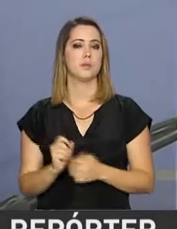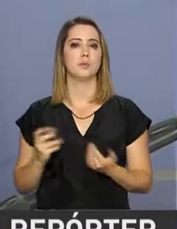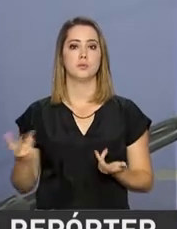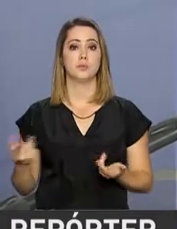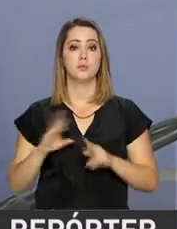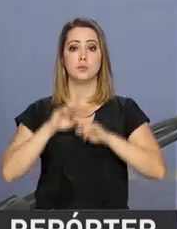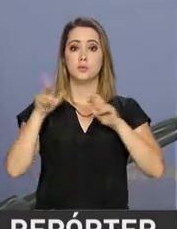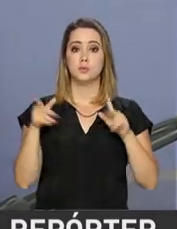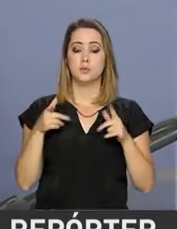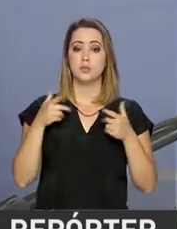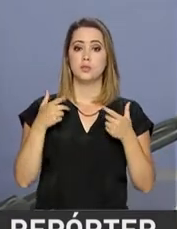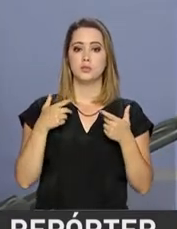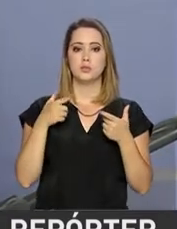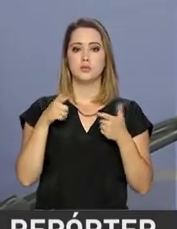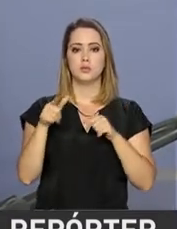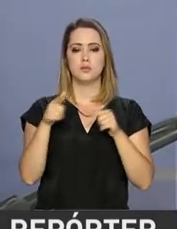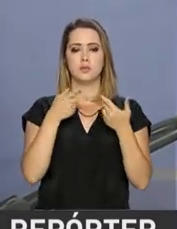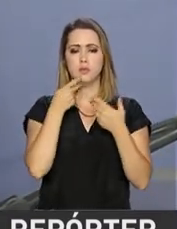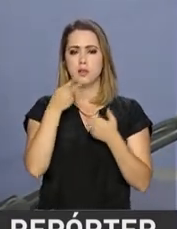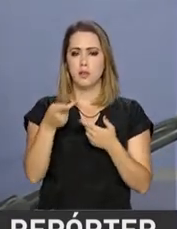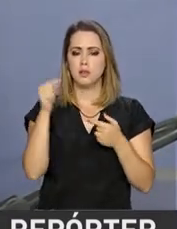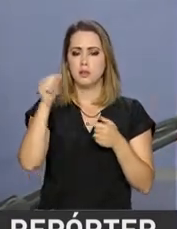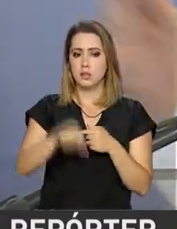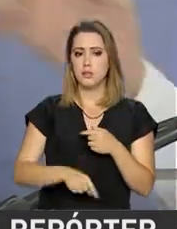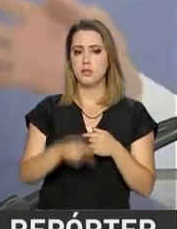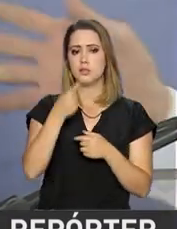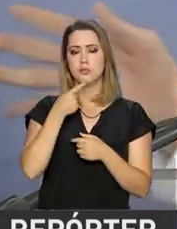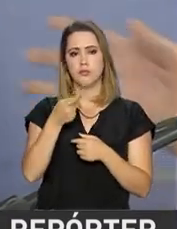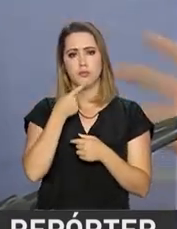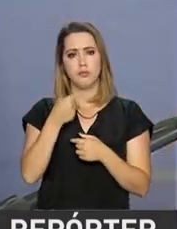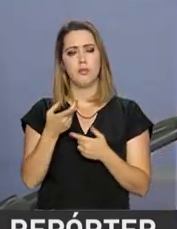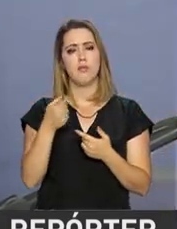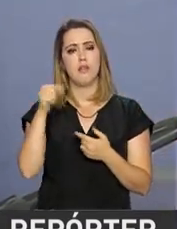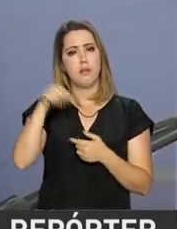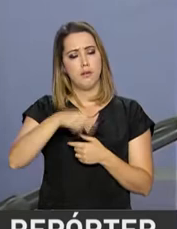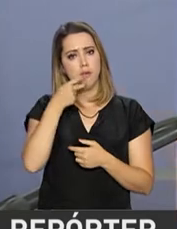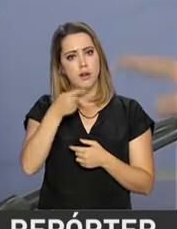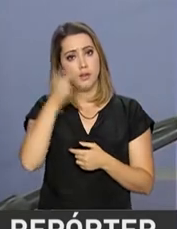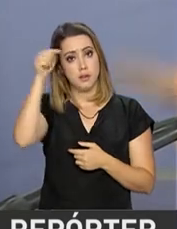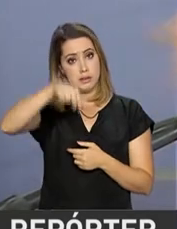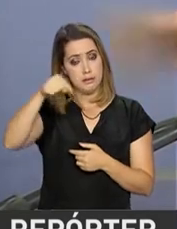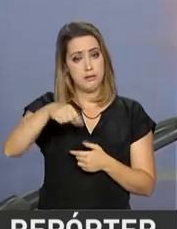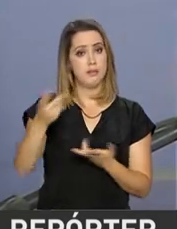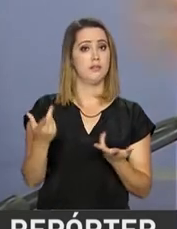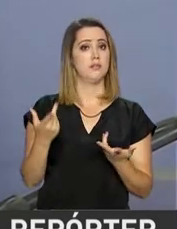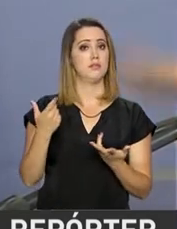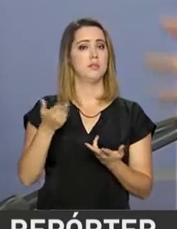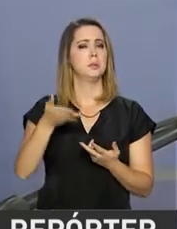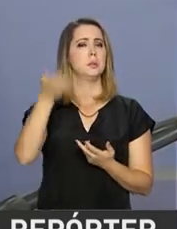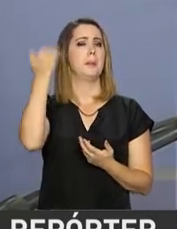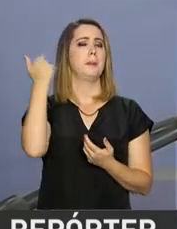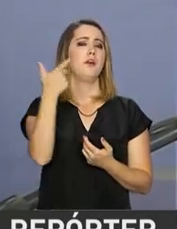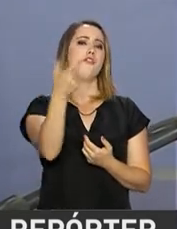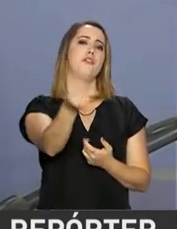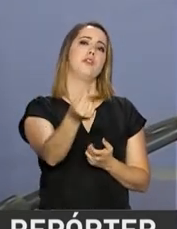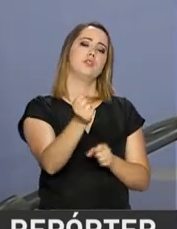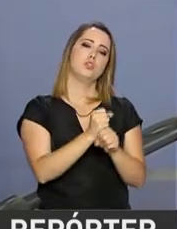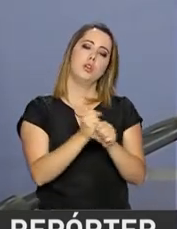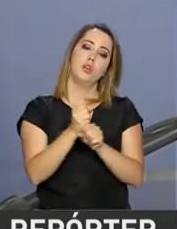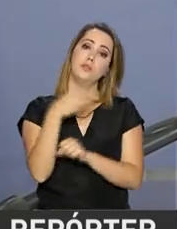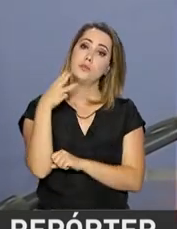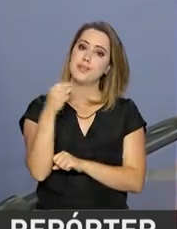muitas matérias como aqui foi dito foram ditos várias vezes que datavam de mais de 20 e 30 anos